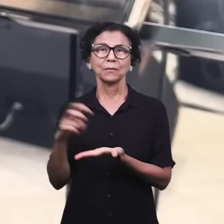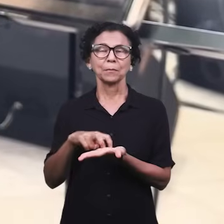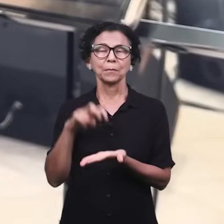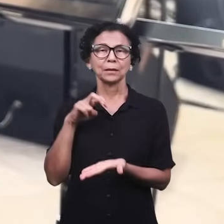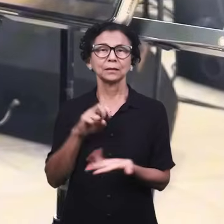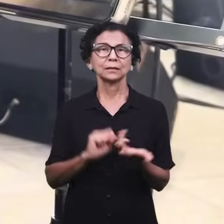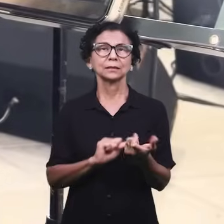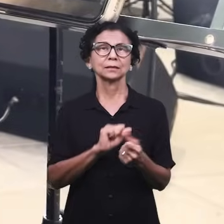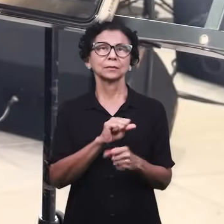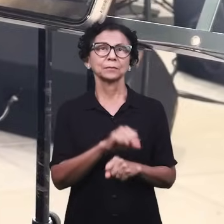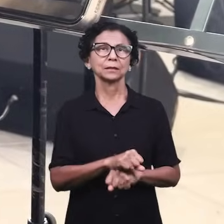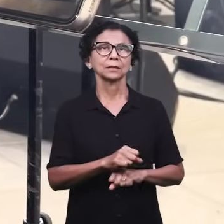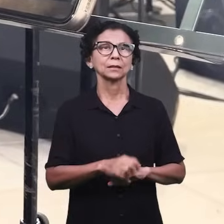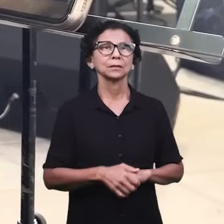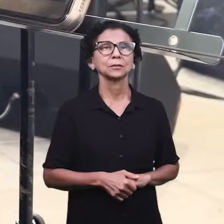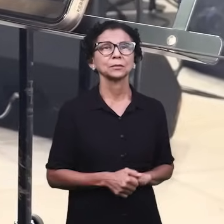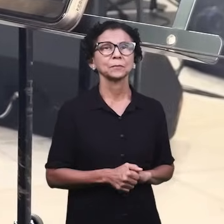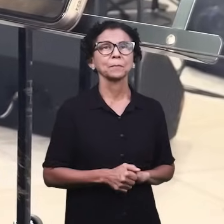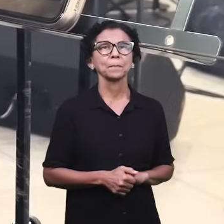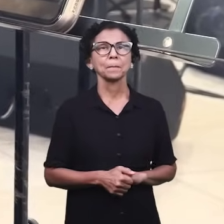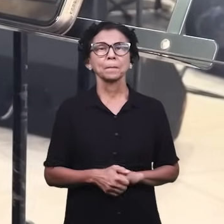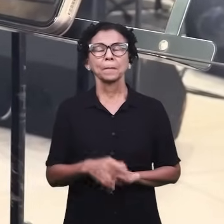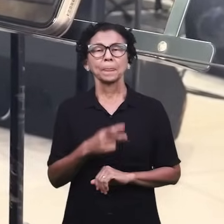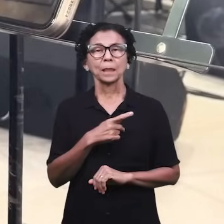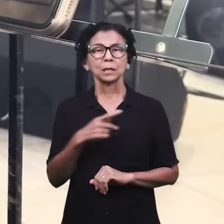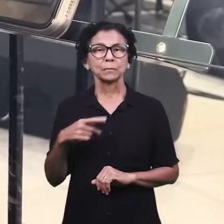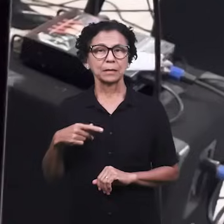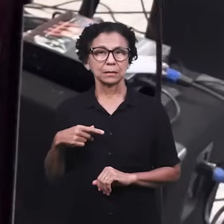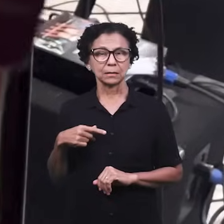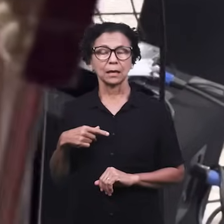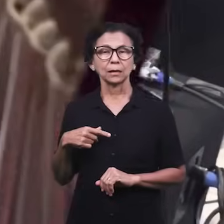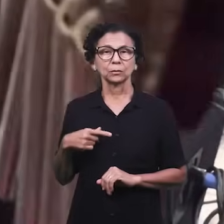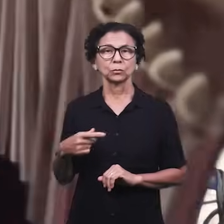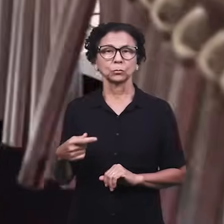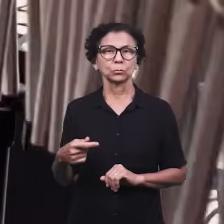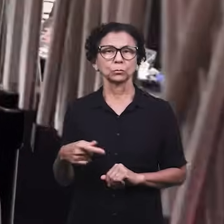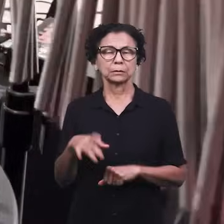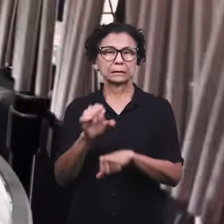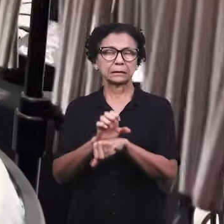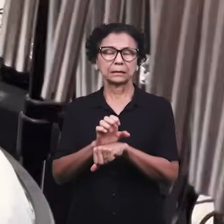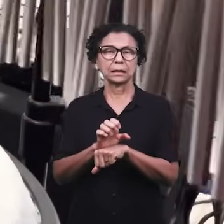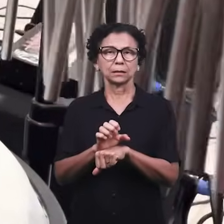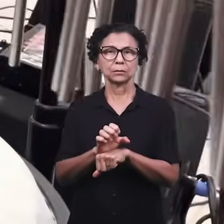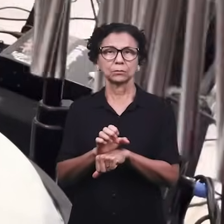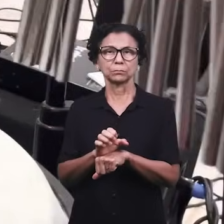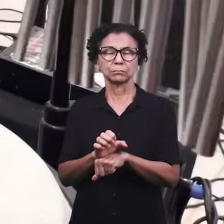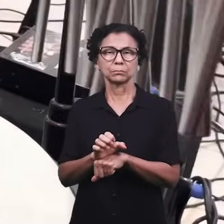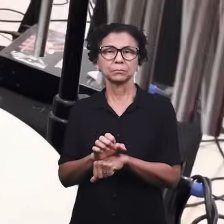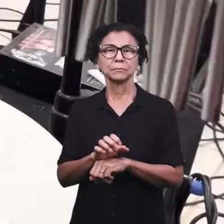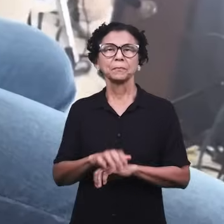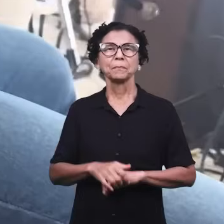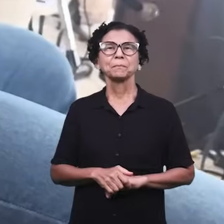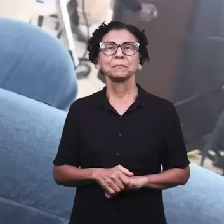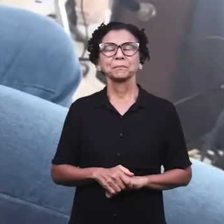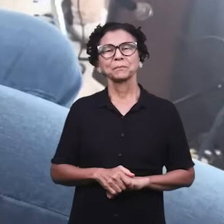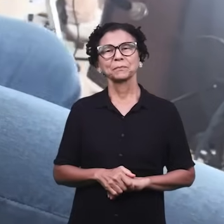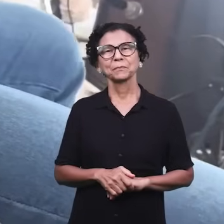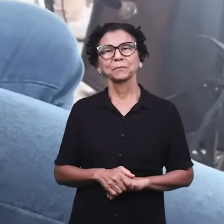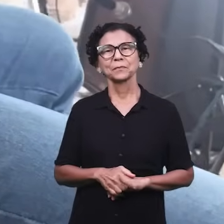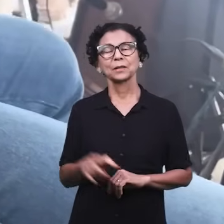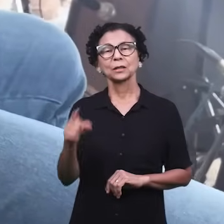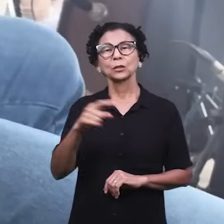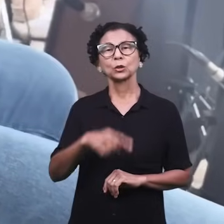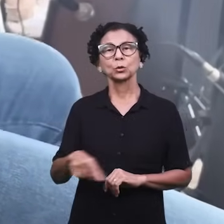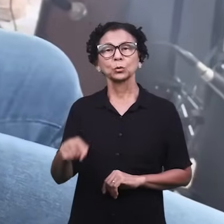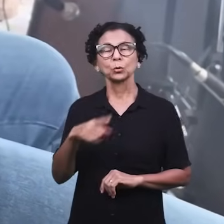Os pastores lá do próprio estado conduziram as aulas presenciais nesse turno e todos assistiram à transmissão do